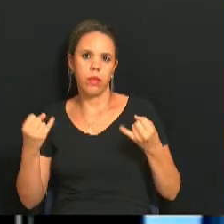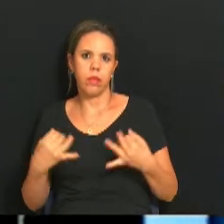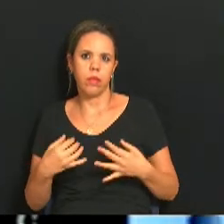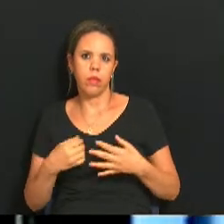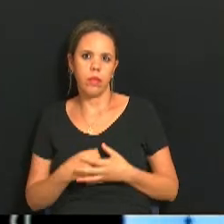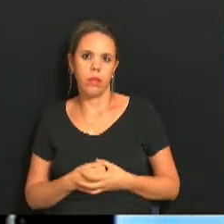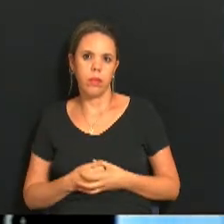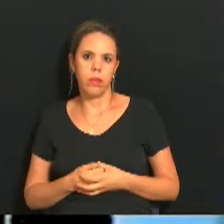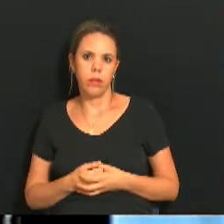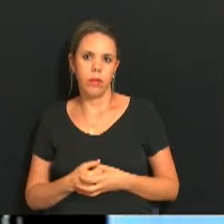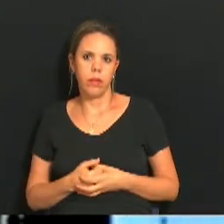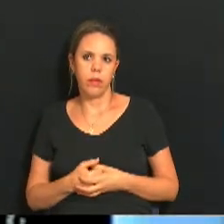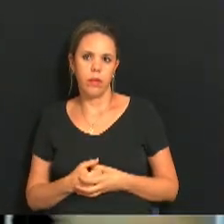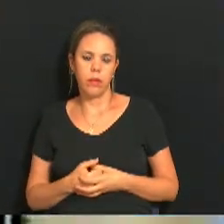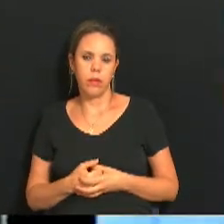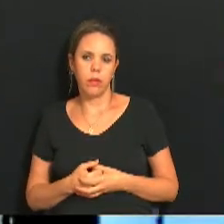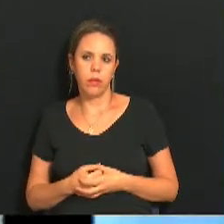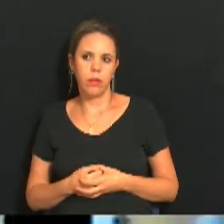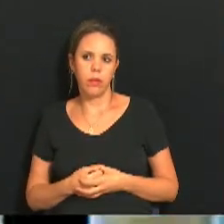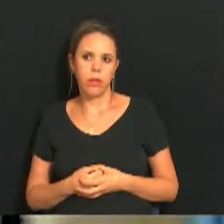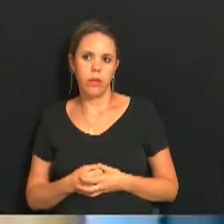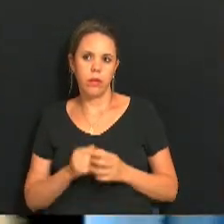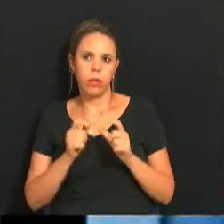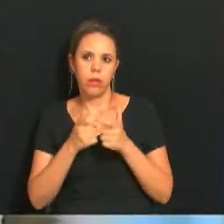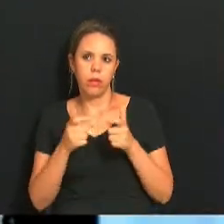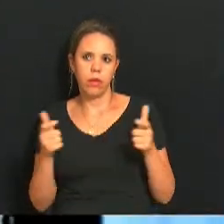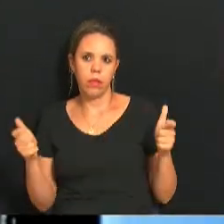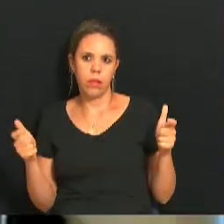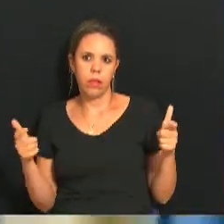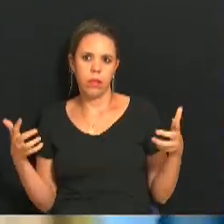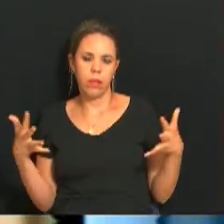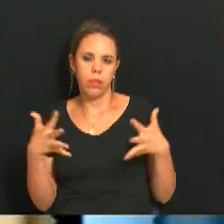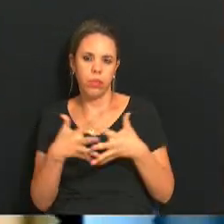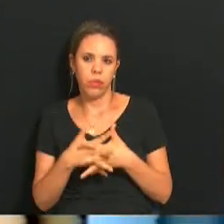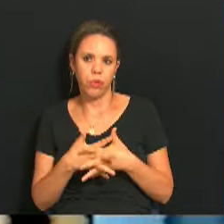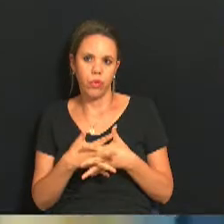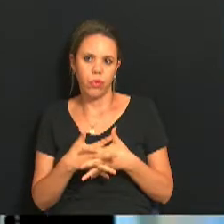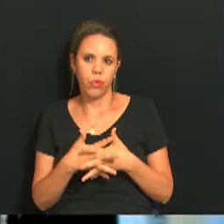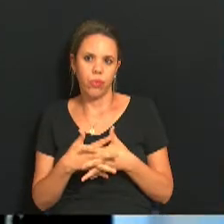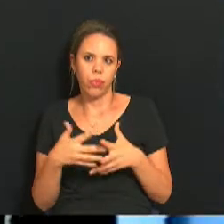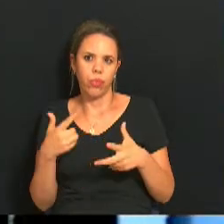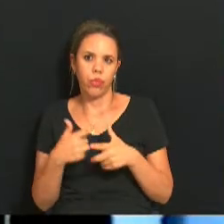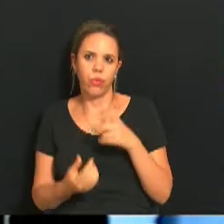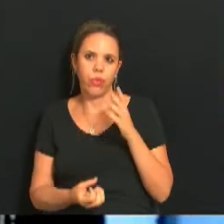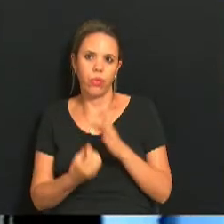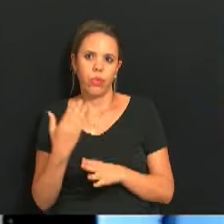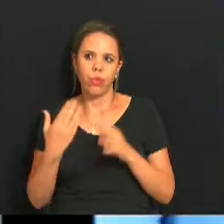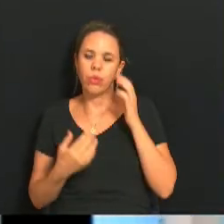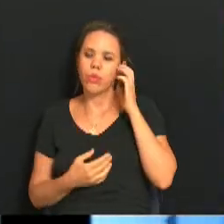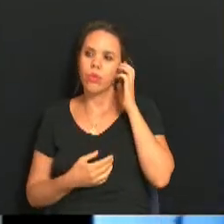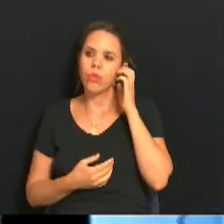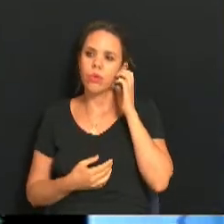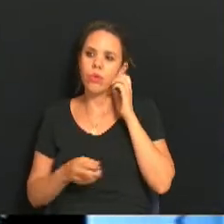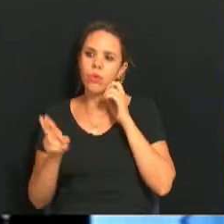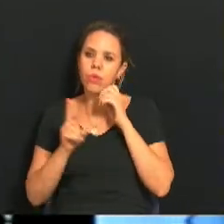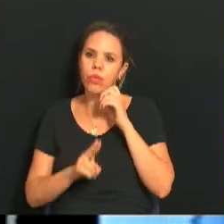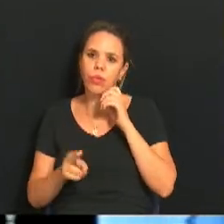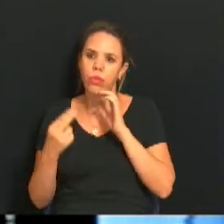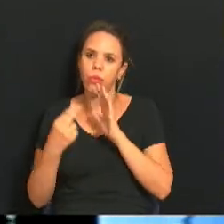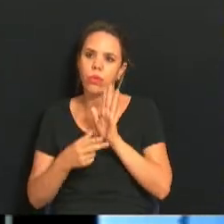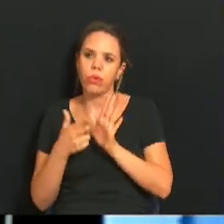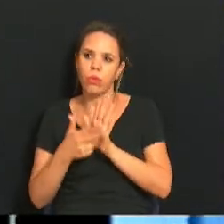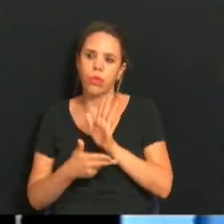então eu só quero destacar que a grande ou fusão gerada inclusive usando o nome vai